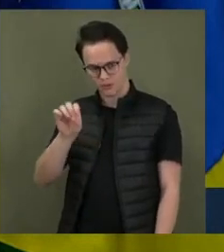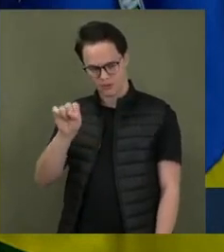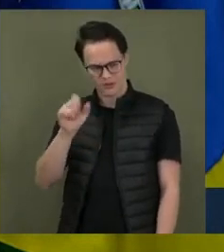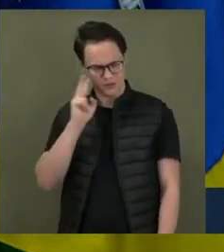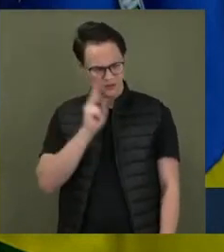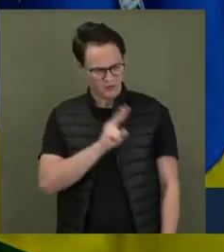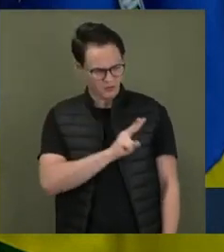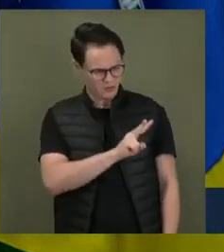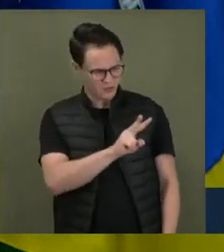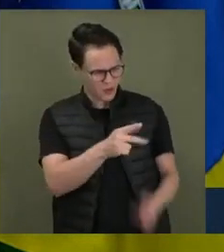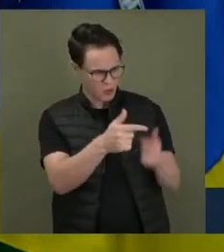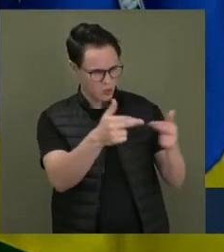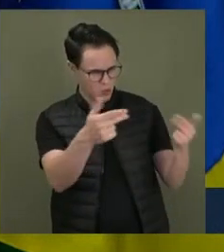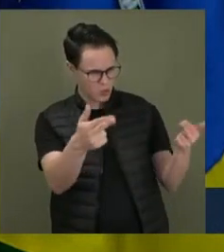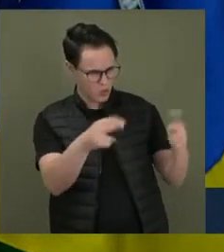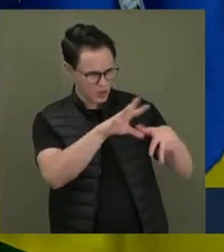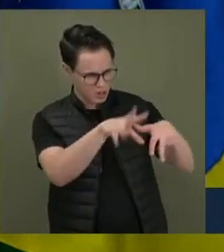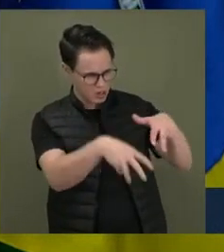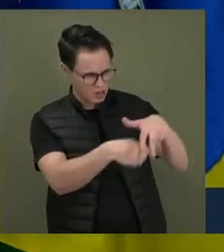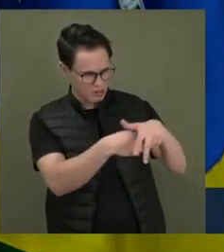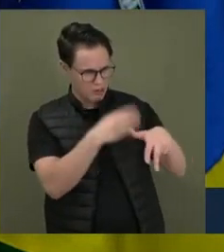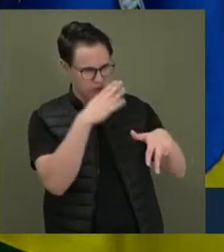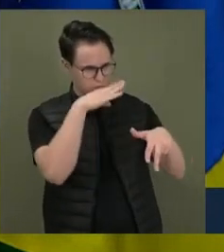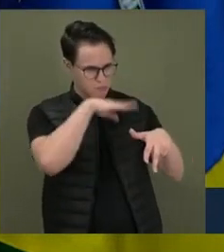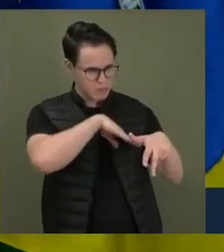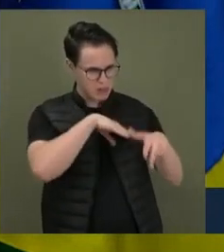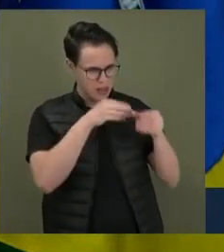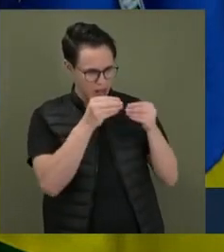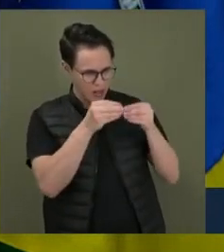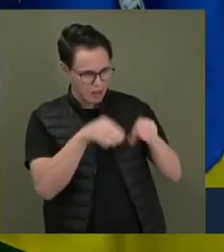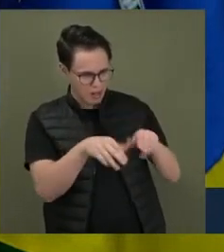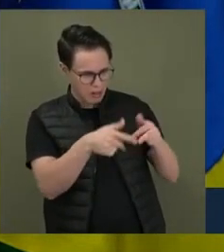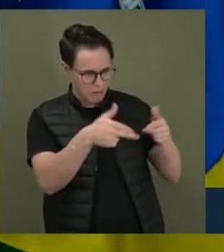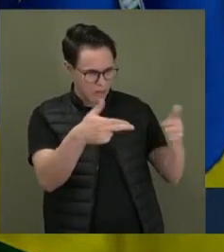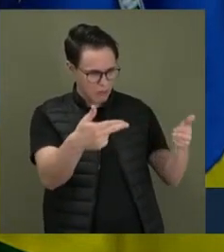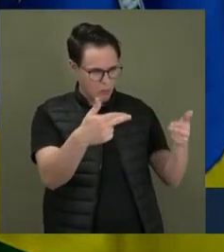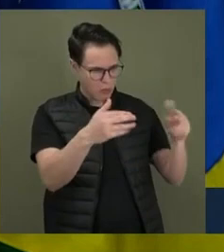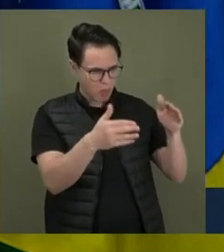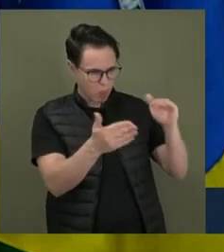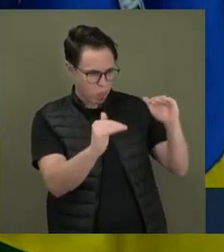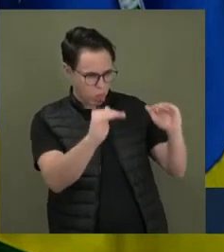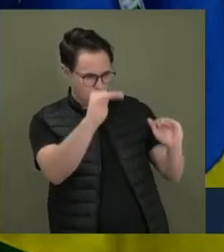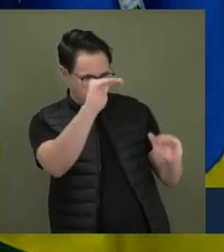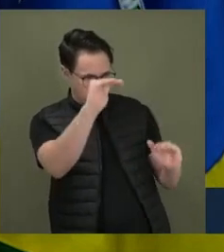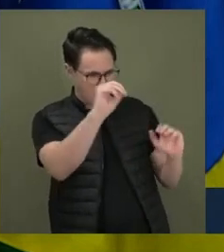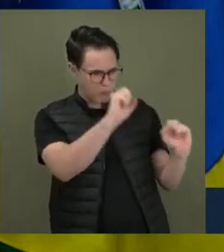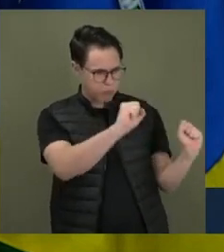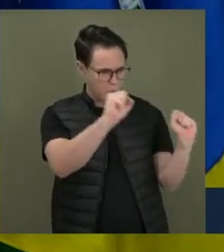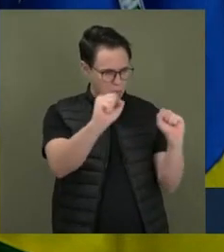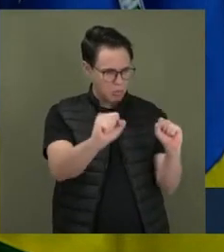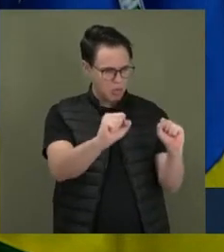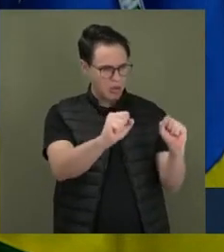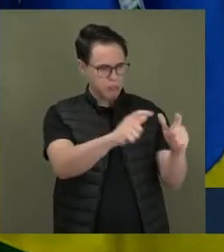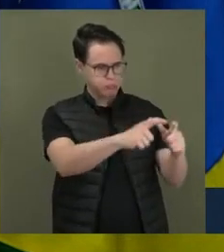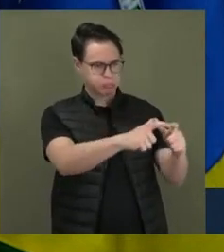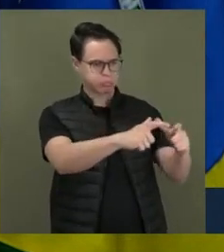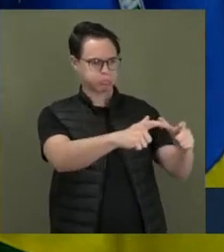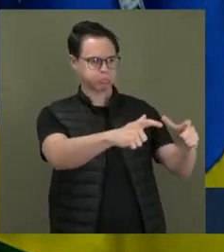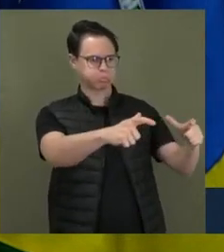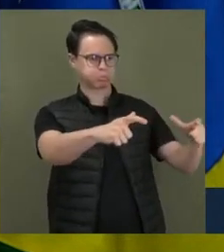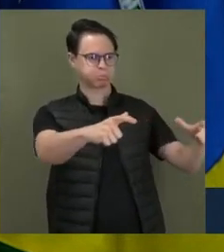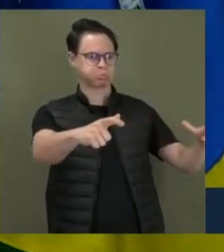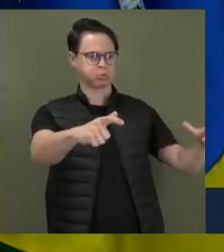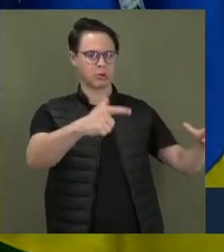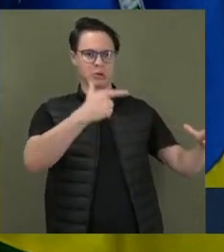ver prosperar a desonra, de tanto ver crescer a injustiça, de tanto ver agigantarem-se os poderes nas mãos dos maus, o homem